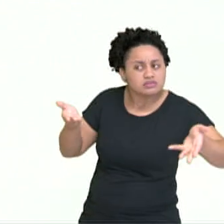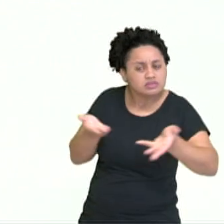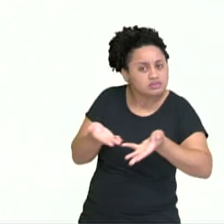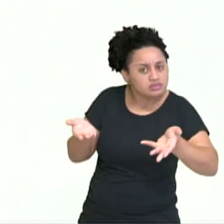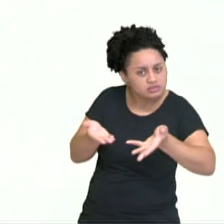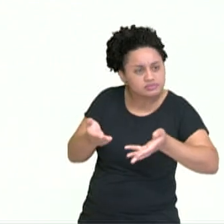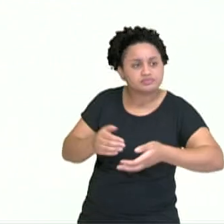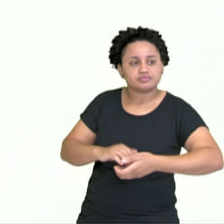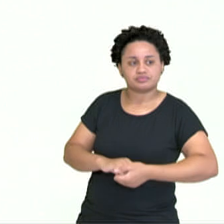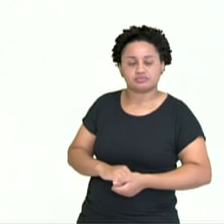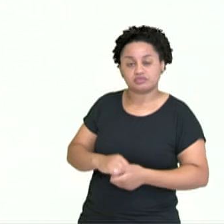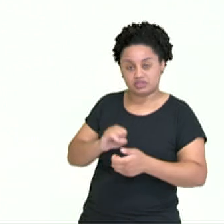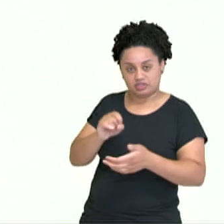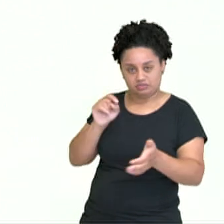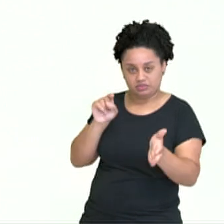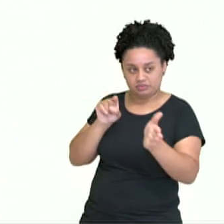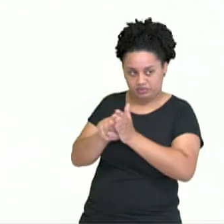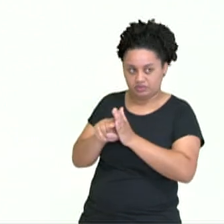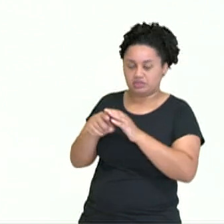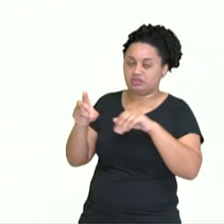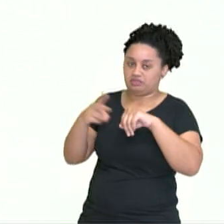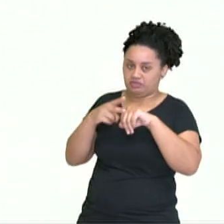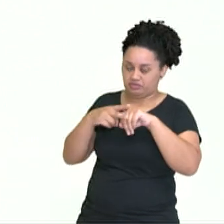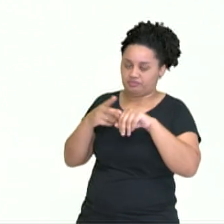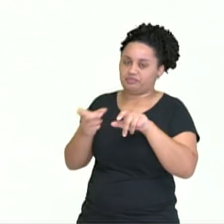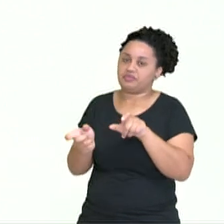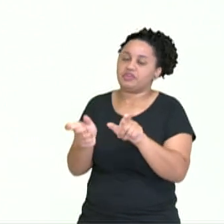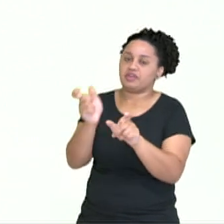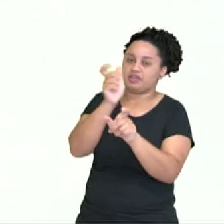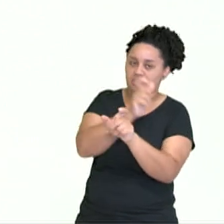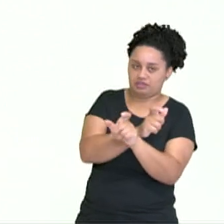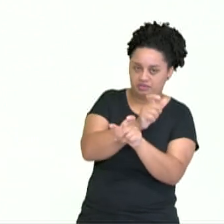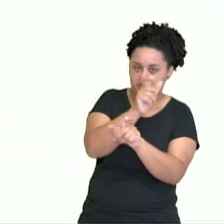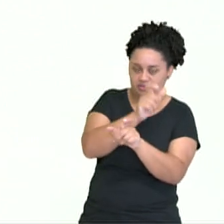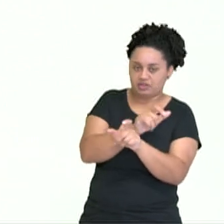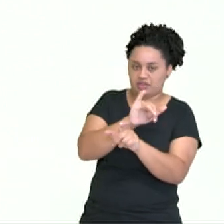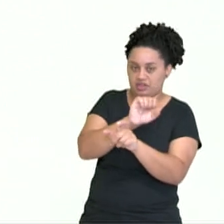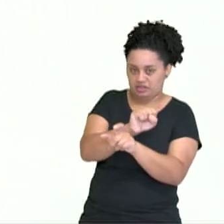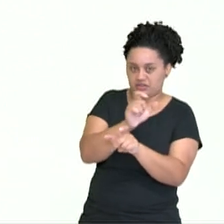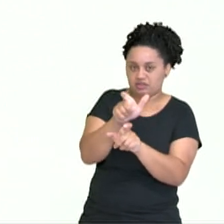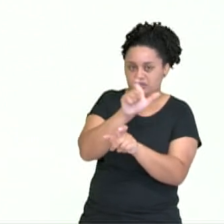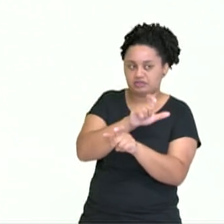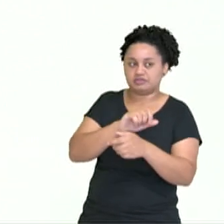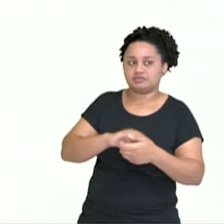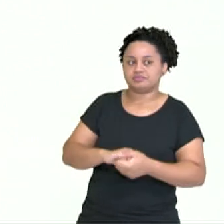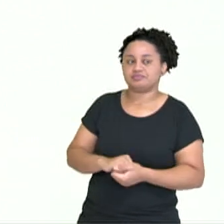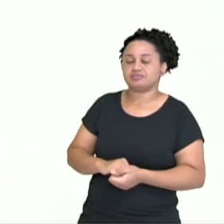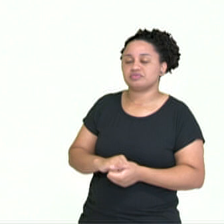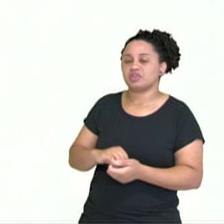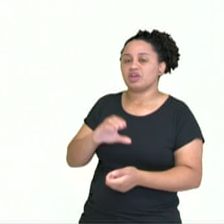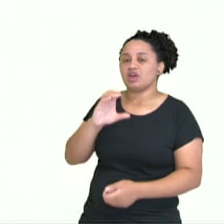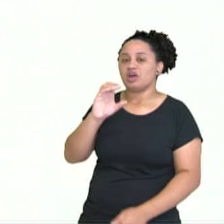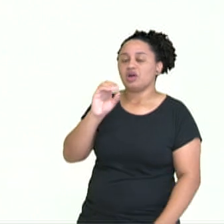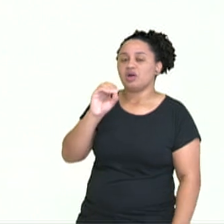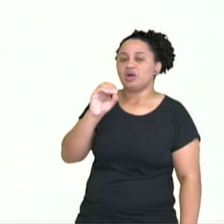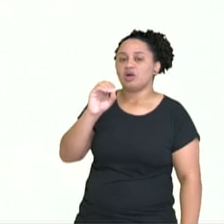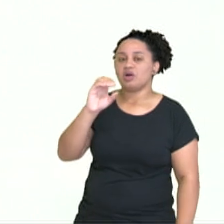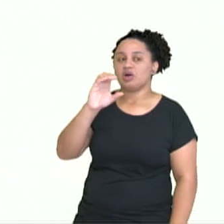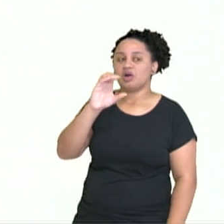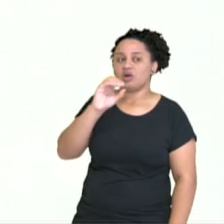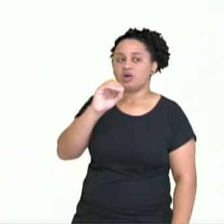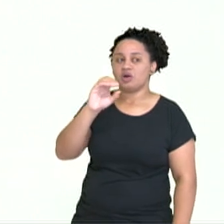ó, se é uma pergunta, regra de verbo to be. Ele vem na frente. Is. Cooking. Se eu tiro o